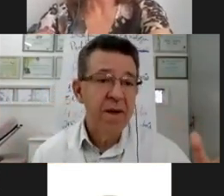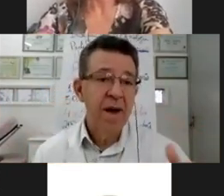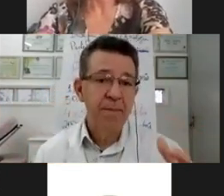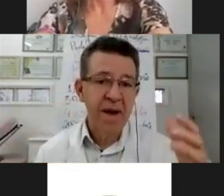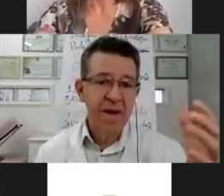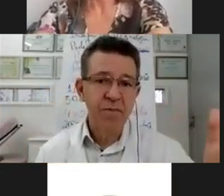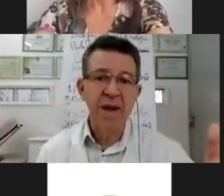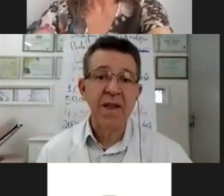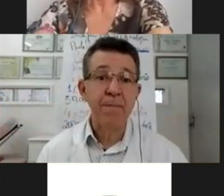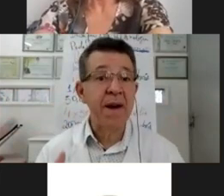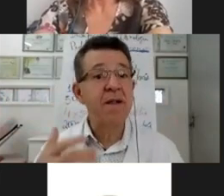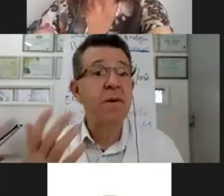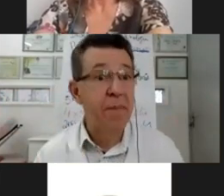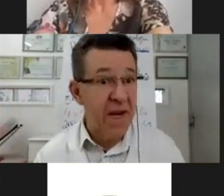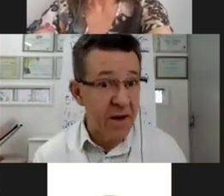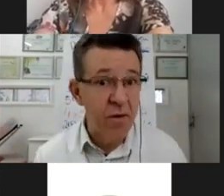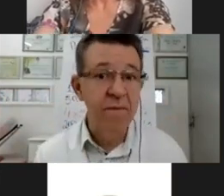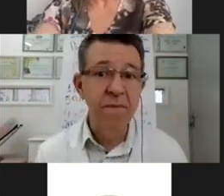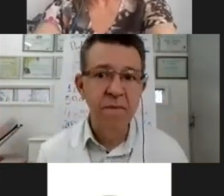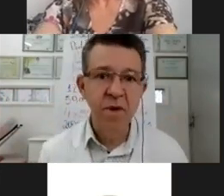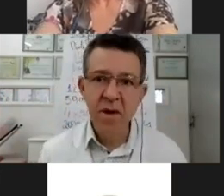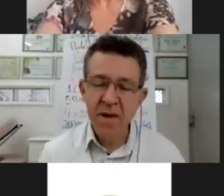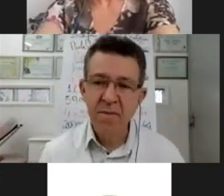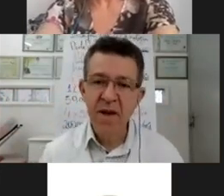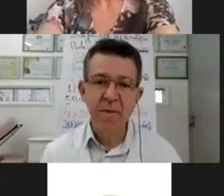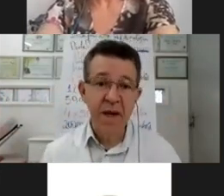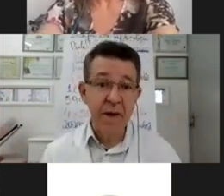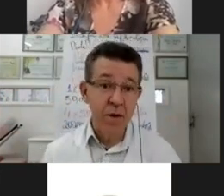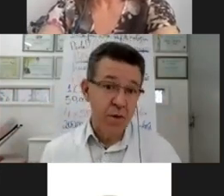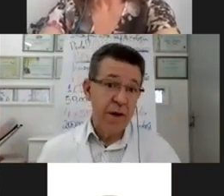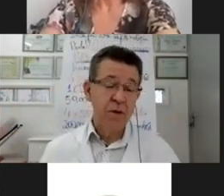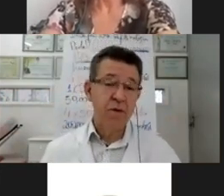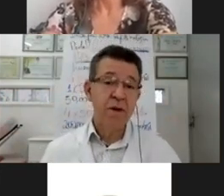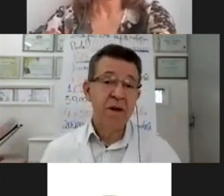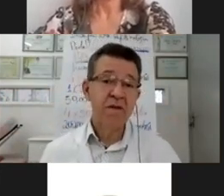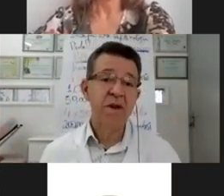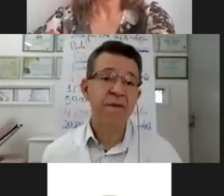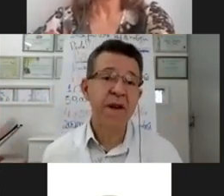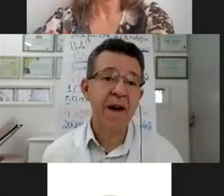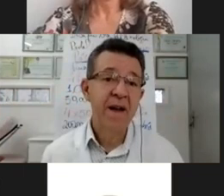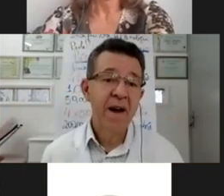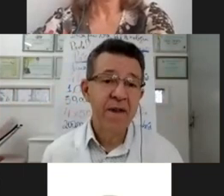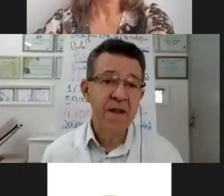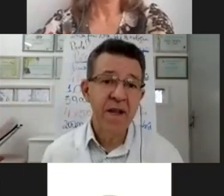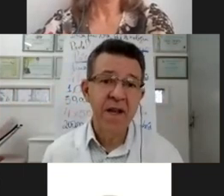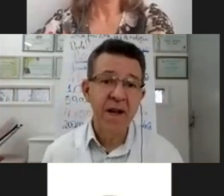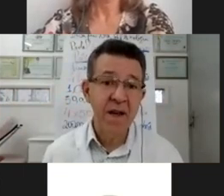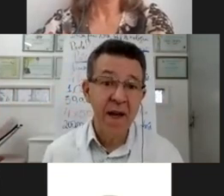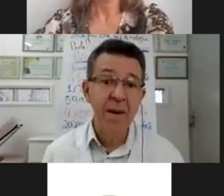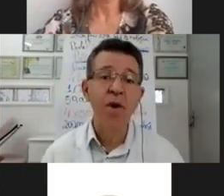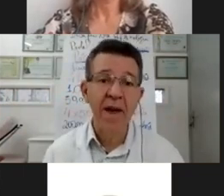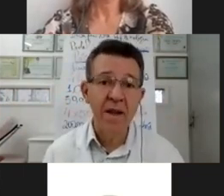né? A perda de um parente, a perda de um emprego. Nossa, perder um emprego é luto? É luto. Se você fica a vida